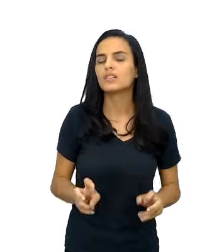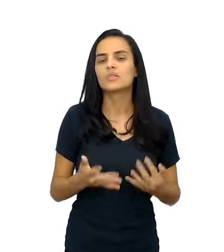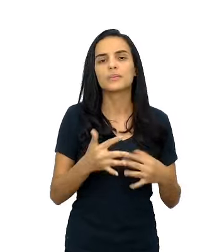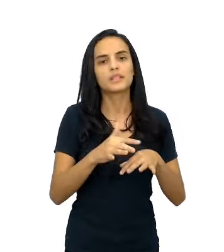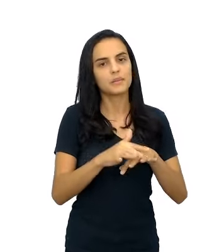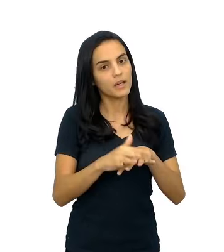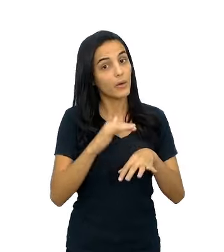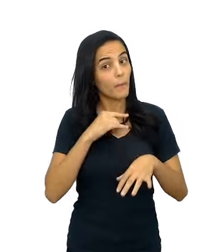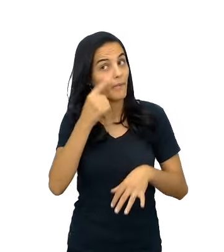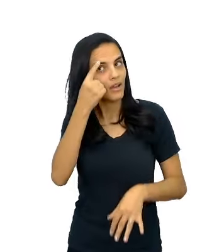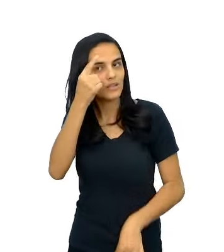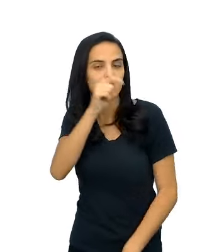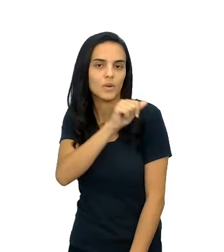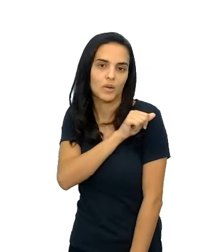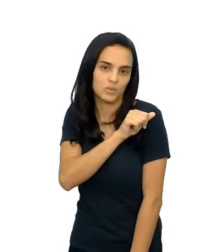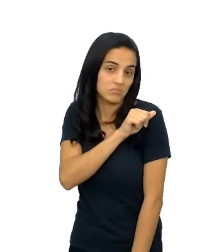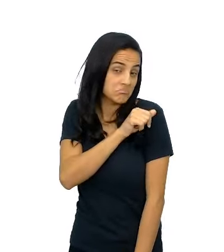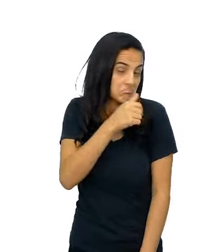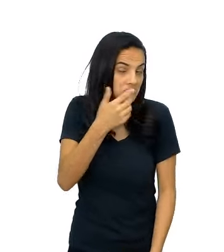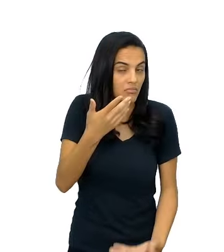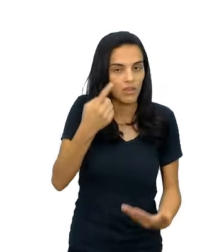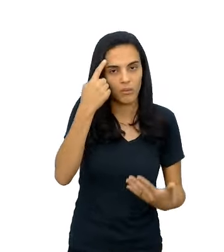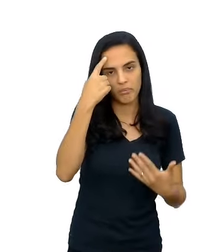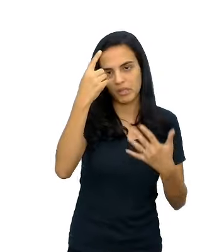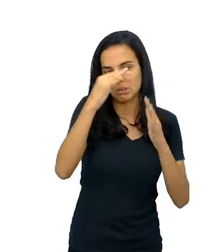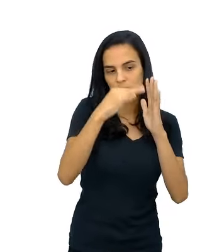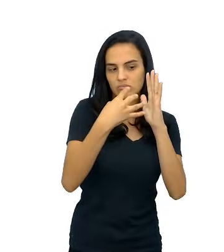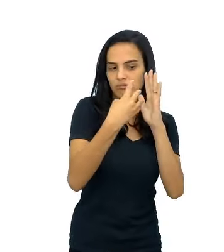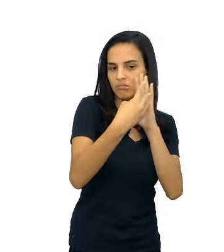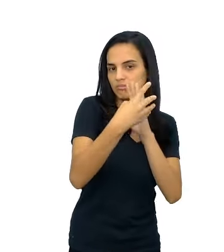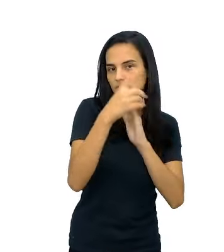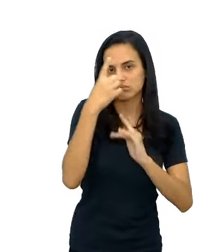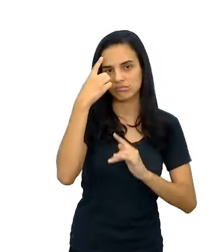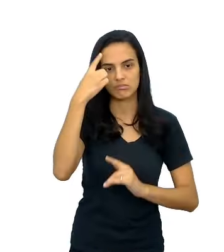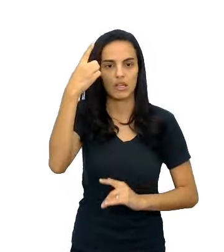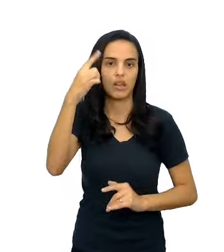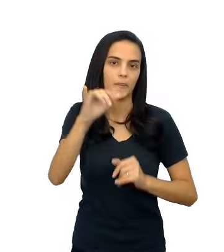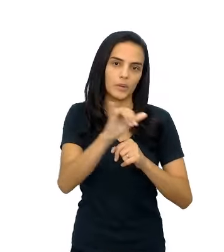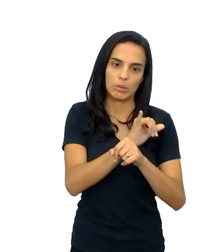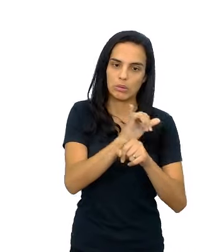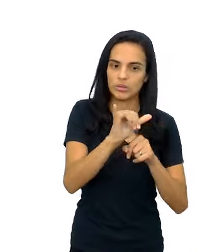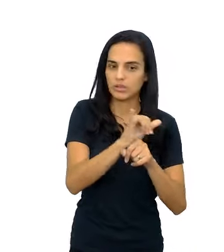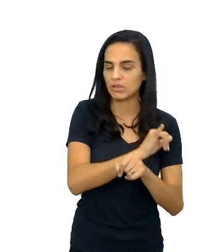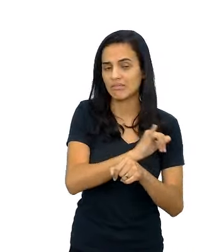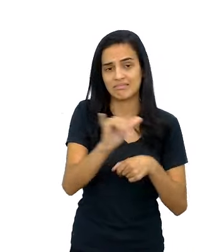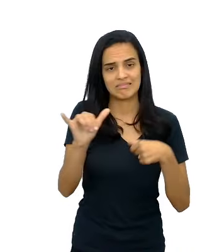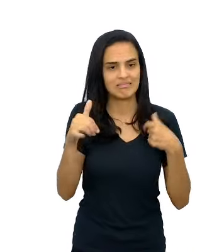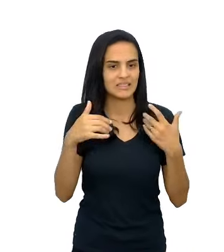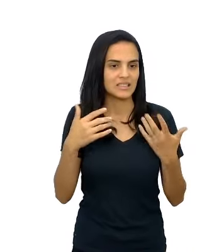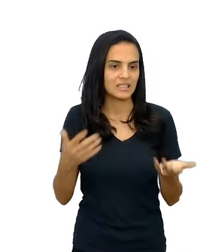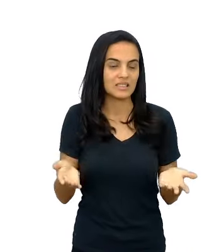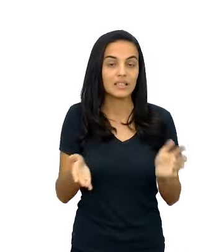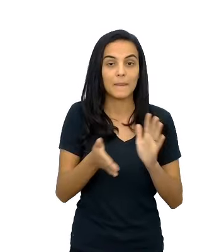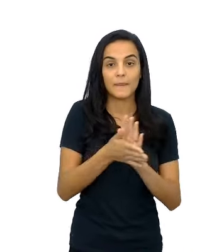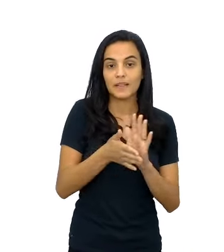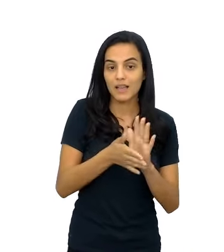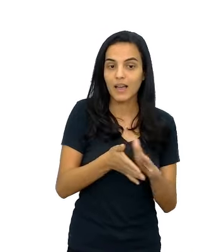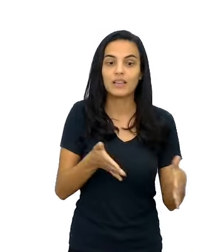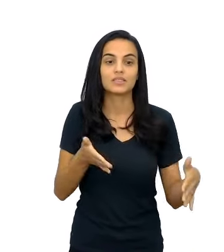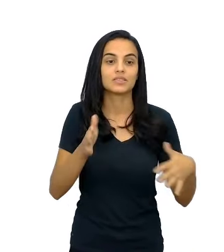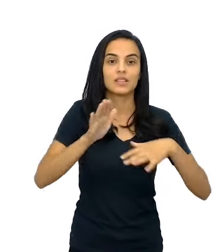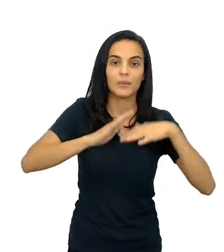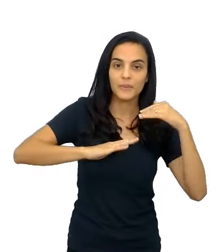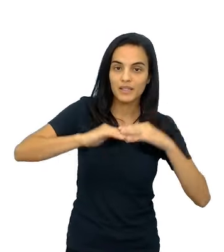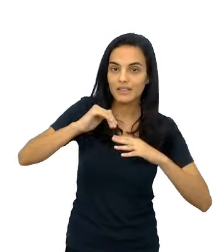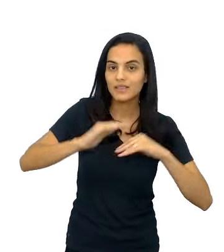no estudante, eu penso num cronograma, eu penso numa metodologia, eu penso na competência, eu penso na habilidade,